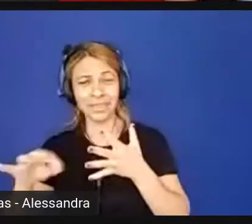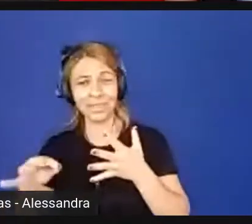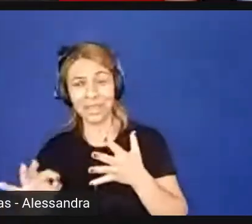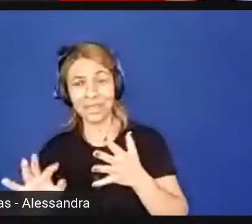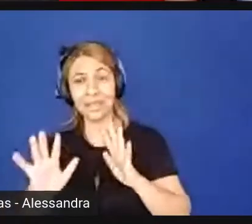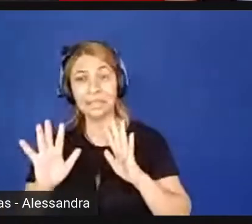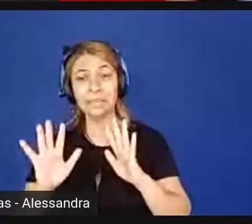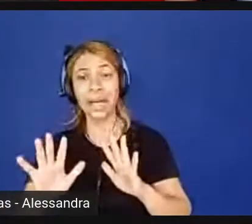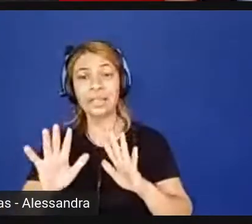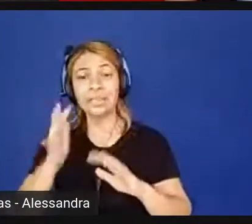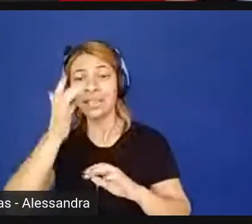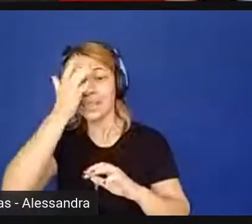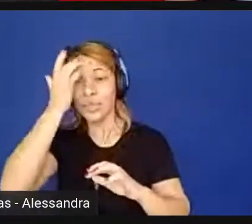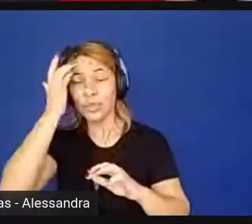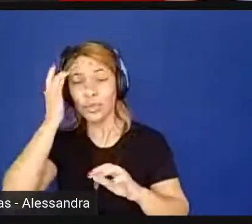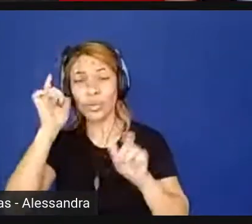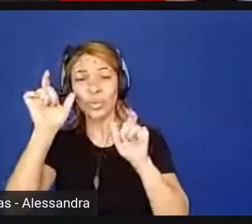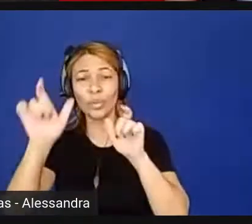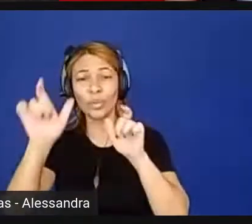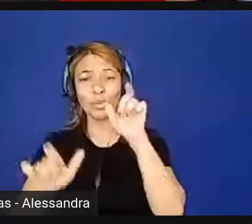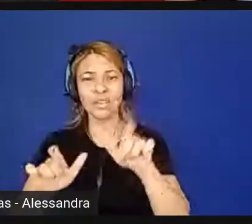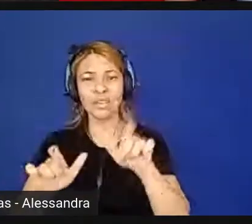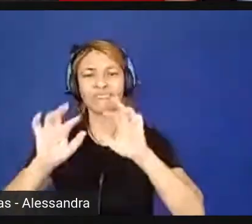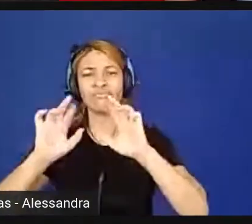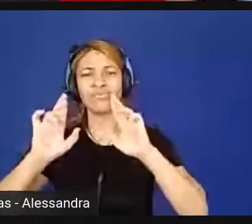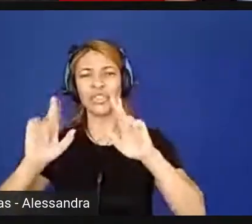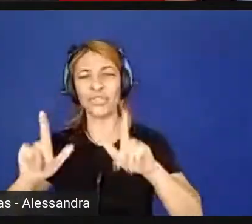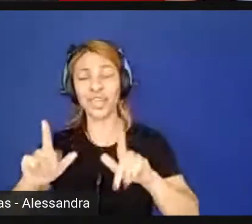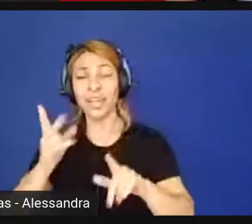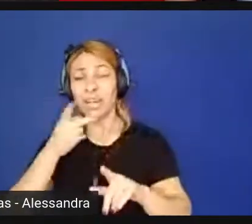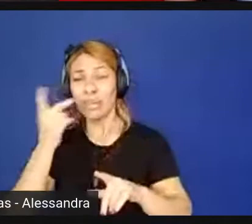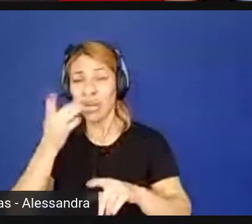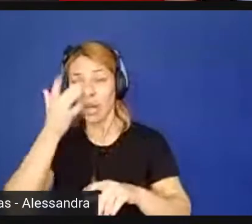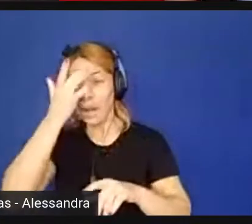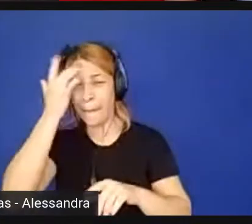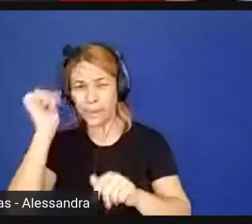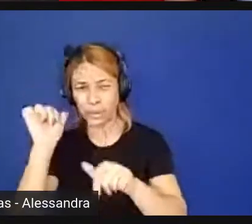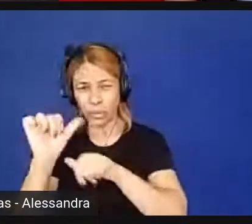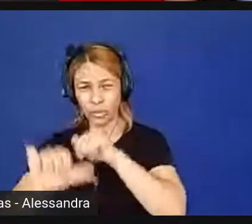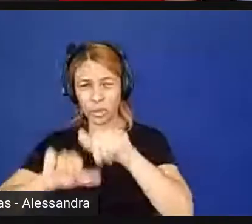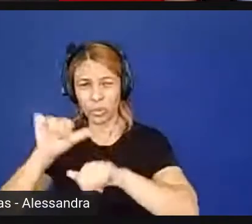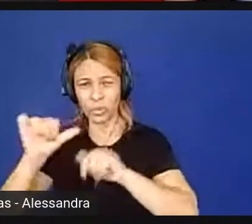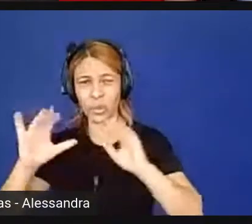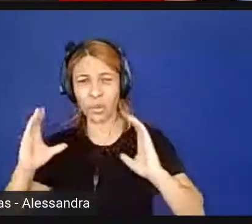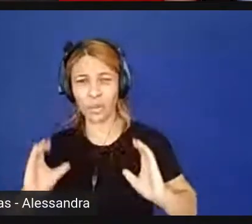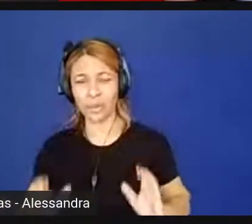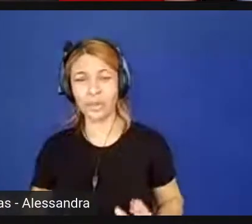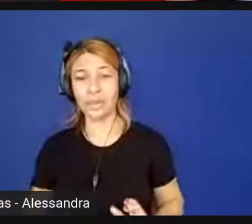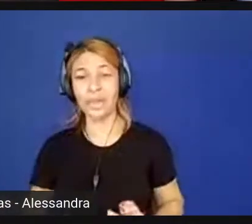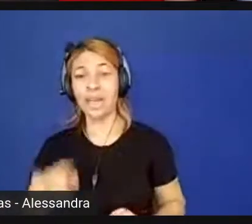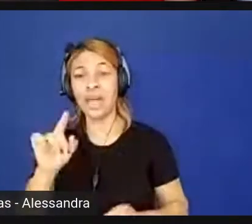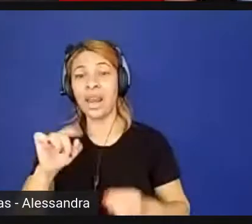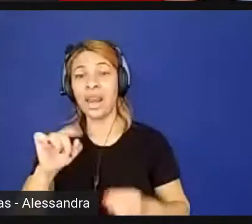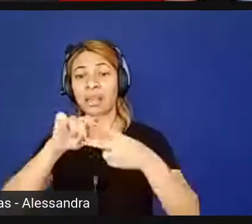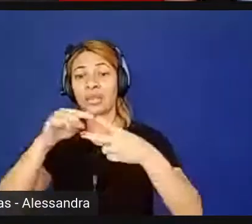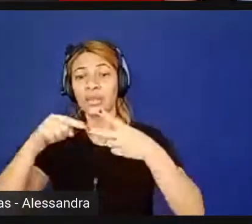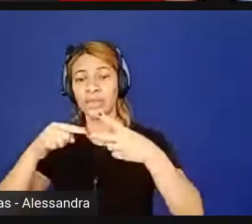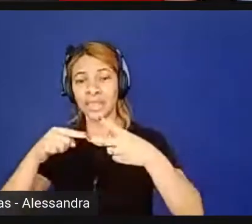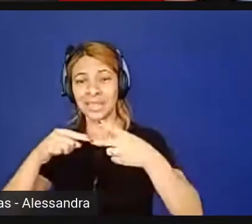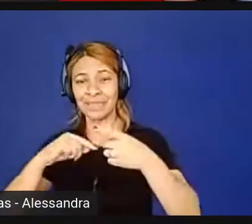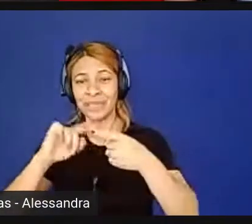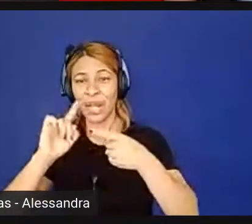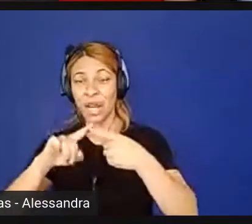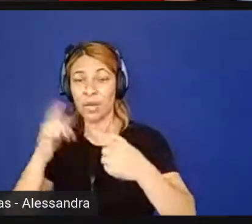pessoas são diferentes, sabe? Eu falo que a pessoa, para mudar o comportamento, ela tem dois vieses. Ou ela tem muito a